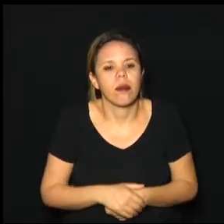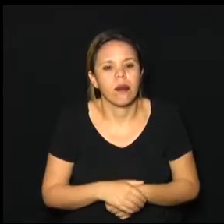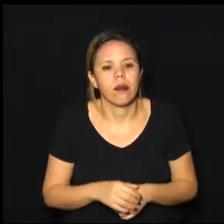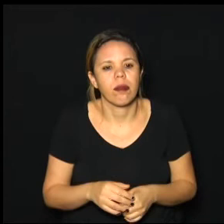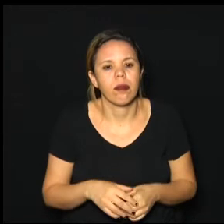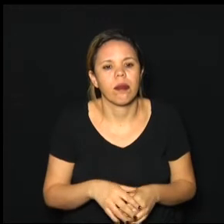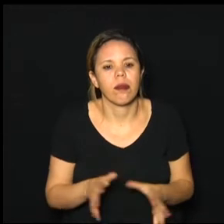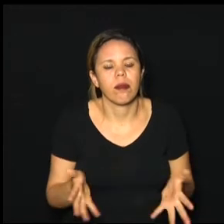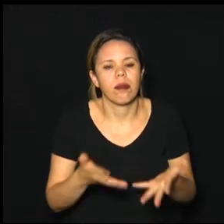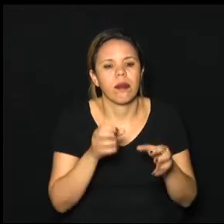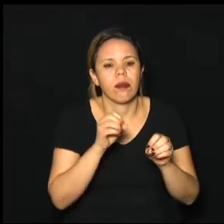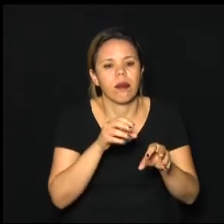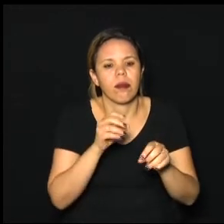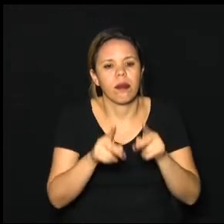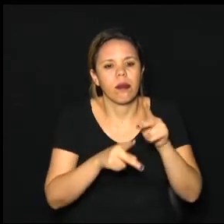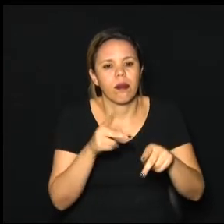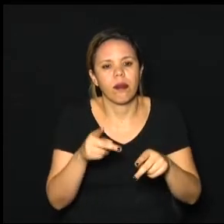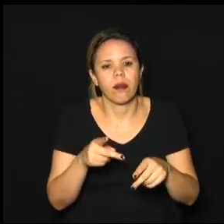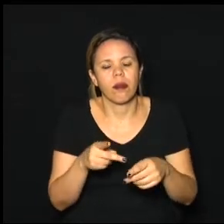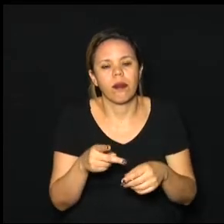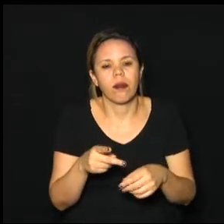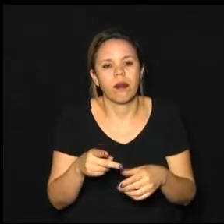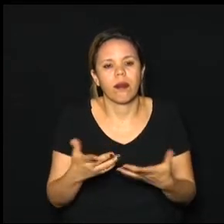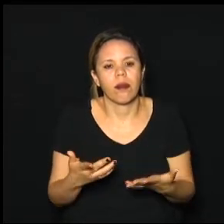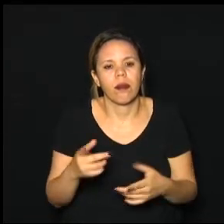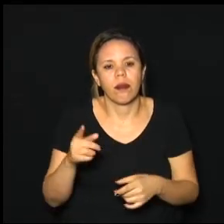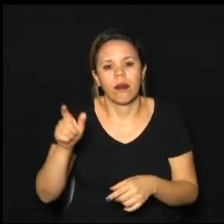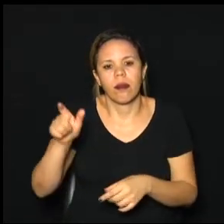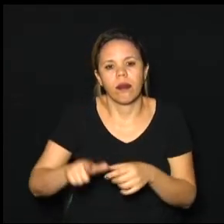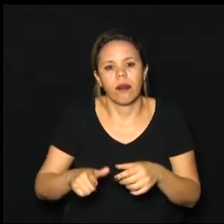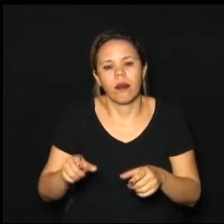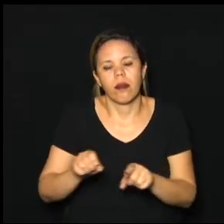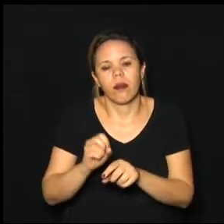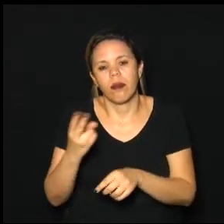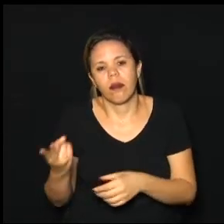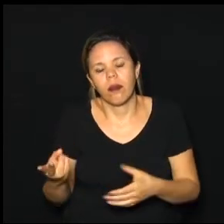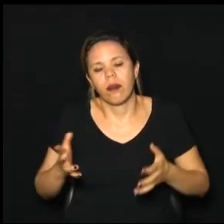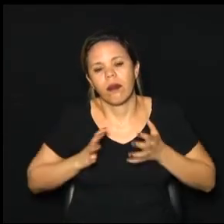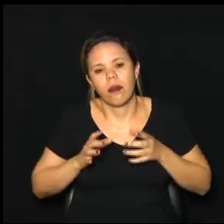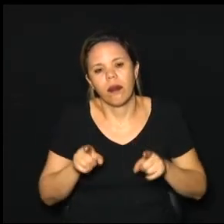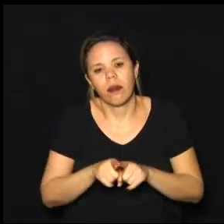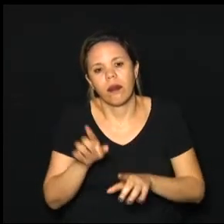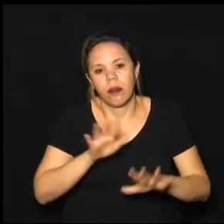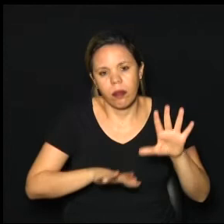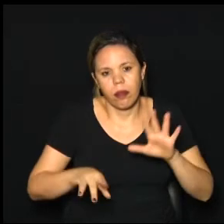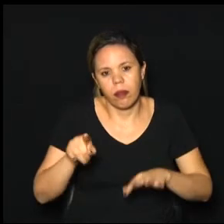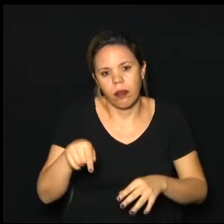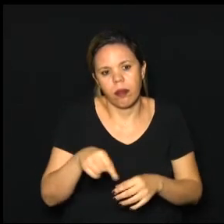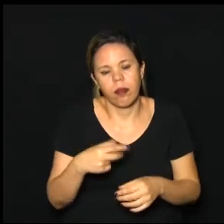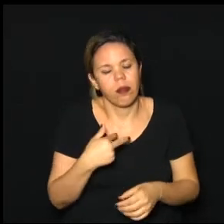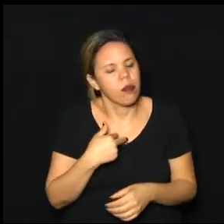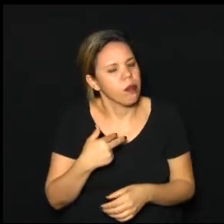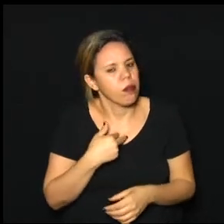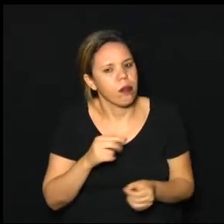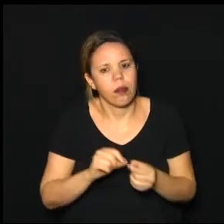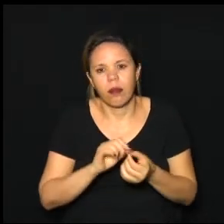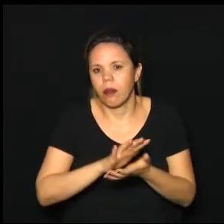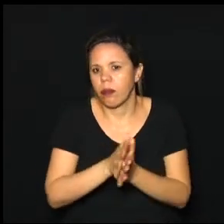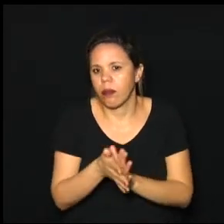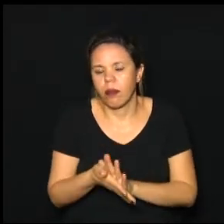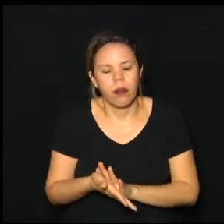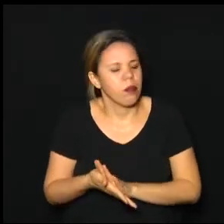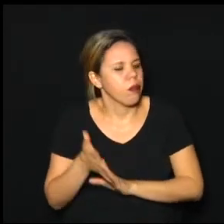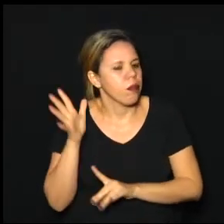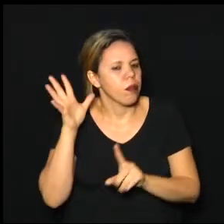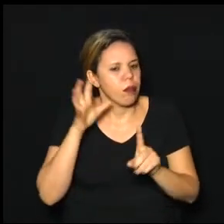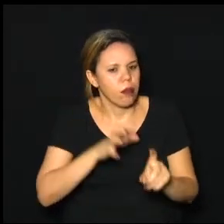incite atentados contra pessoas e bens, né? Então, também é importante tomar cuidado com isso, não pode fazer propaganda